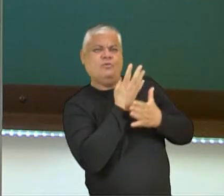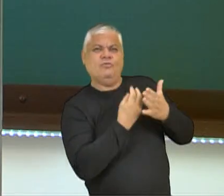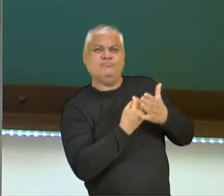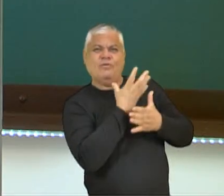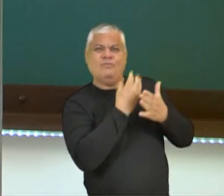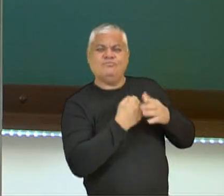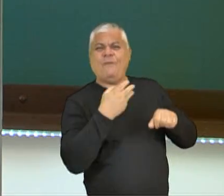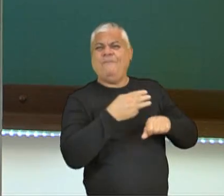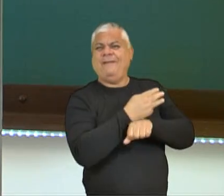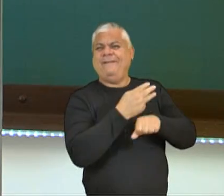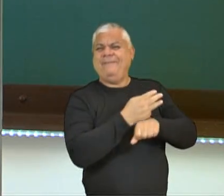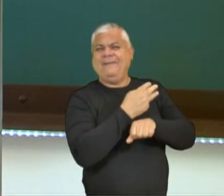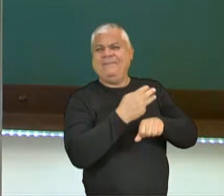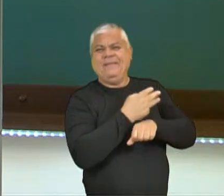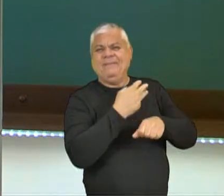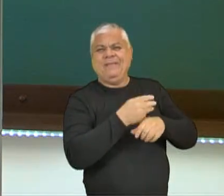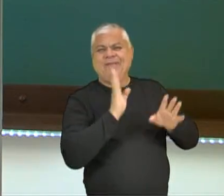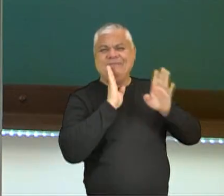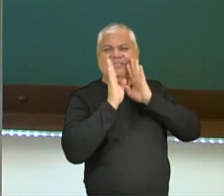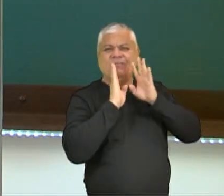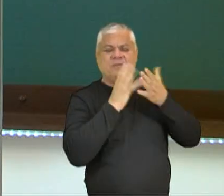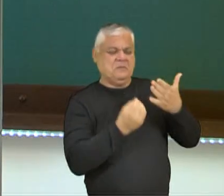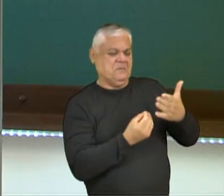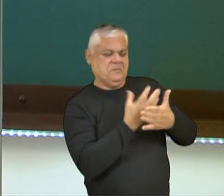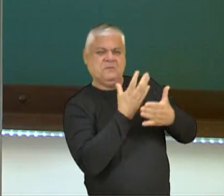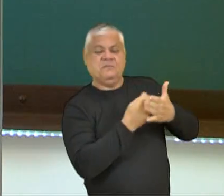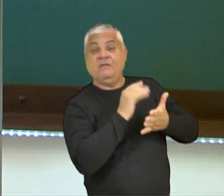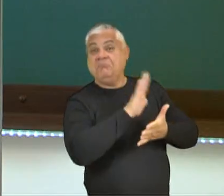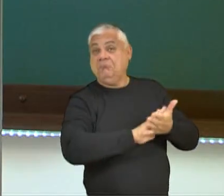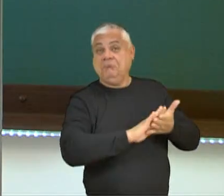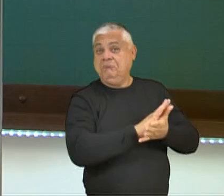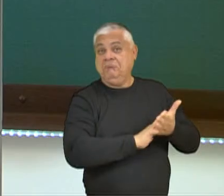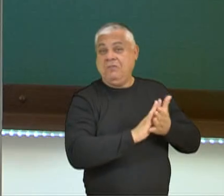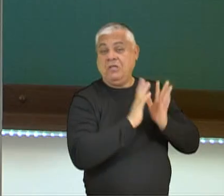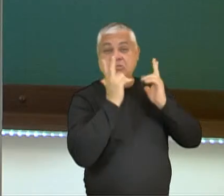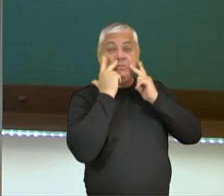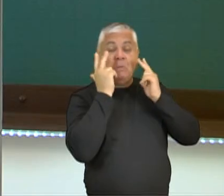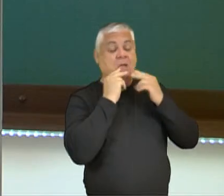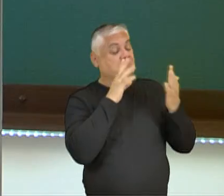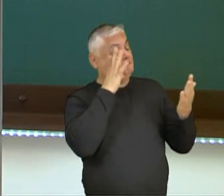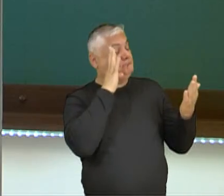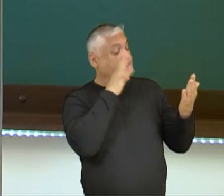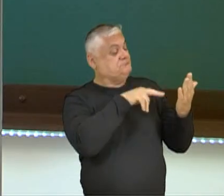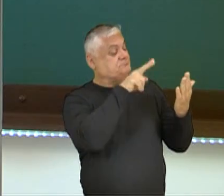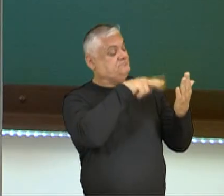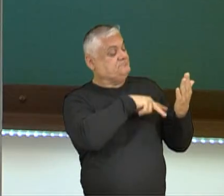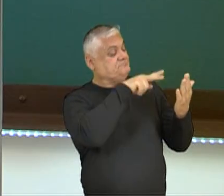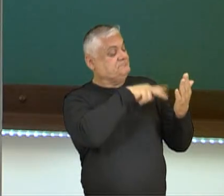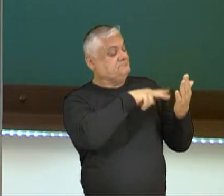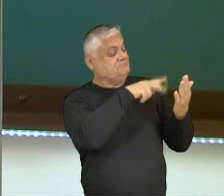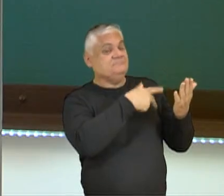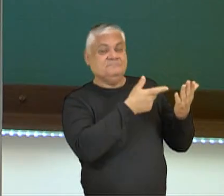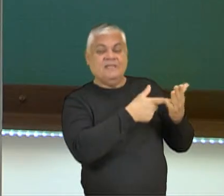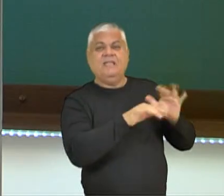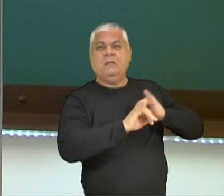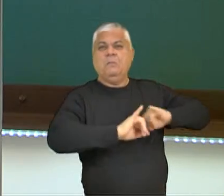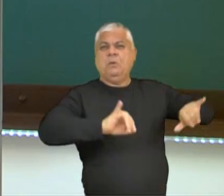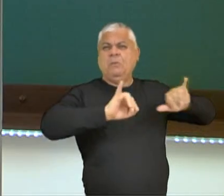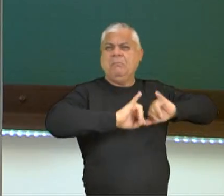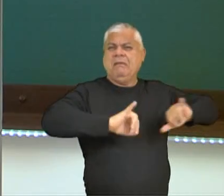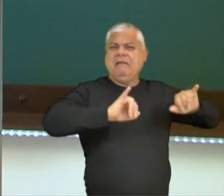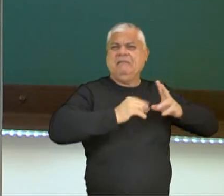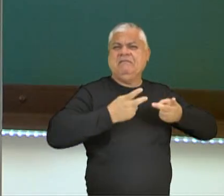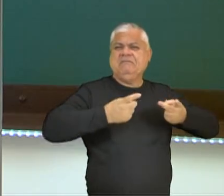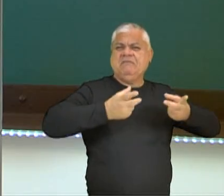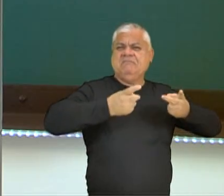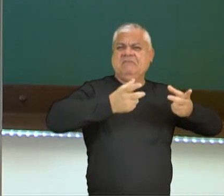notificações que aparecem recorrentemente, avisando mensagens de WhatsApp, avisando mensagens de propagandas, às vezes, no